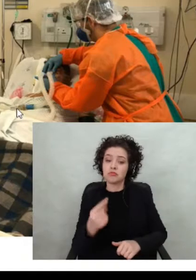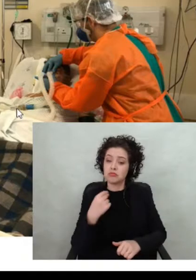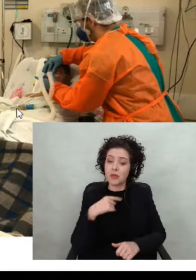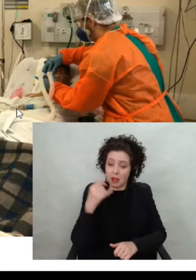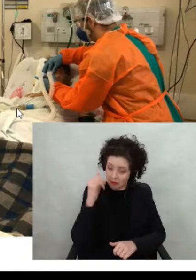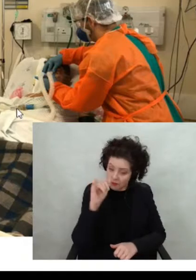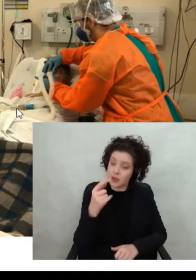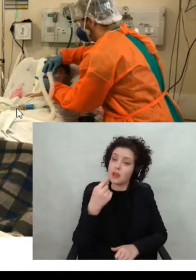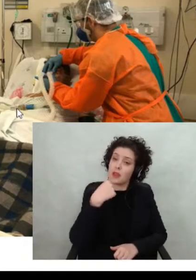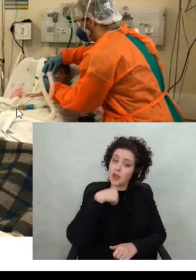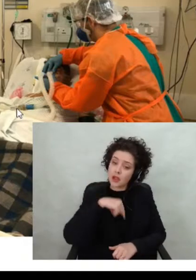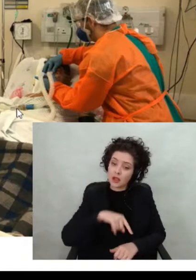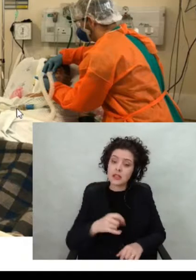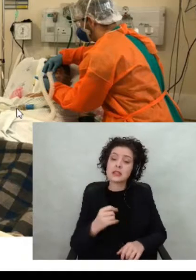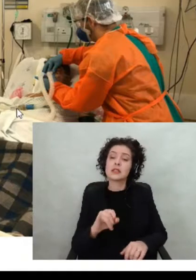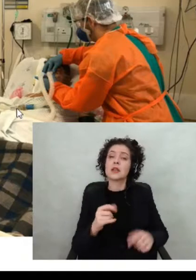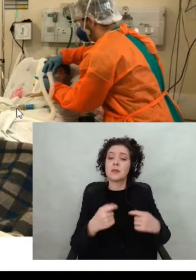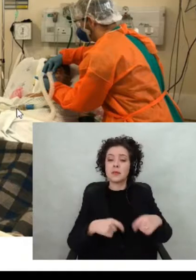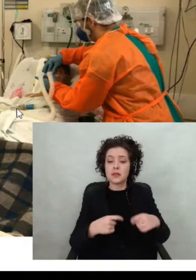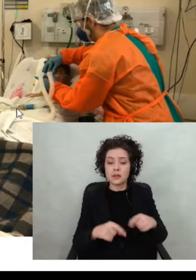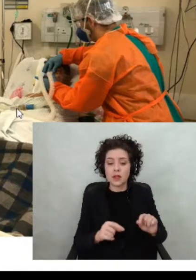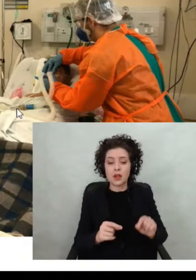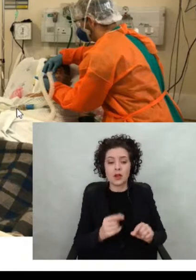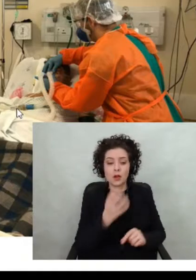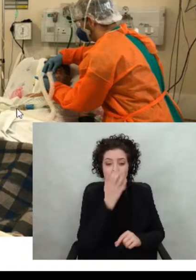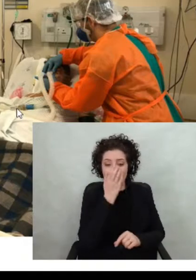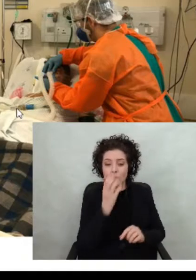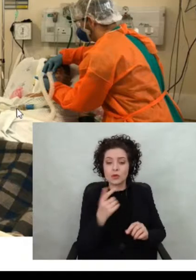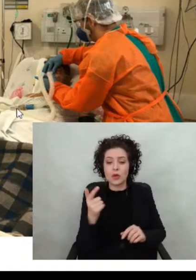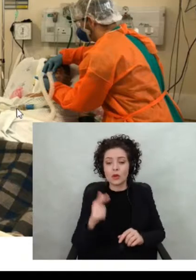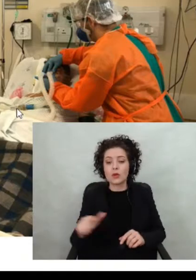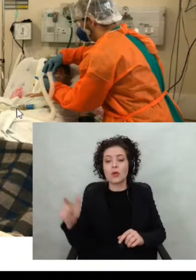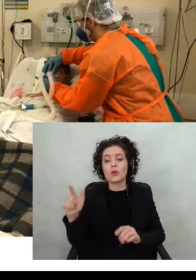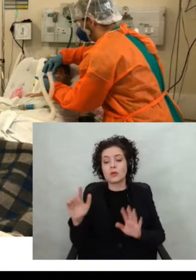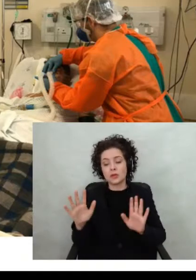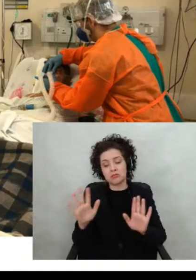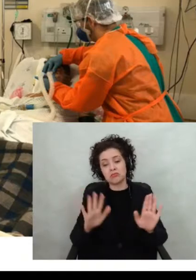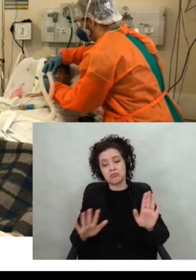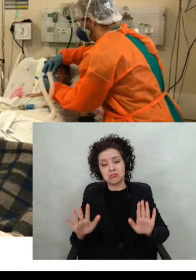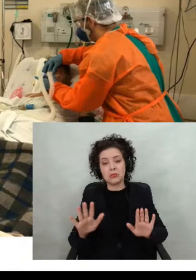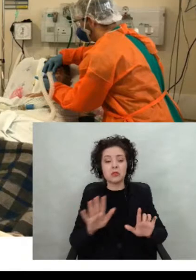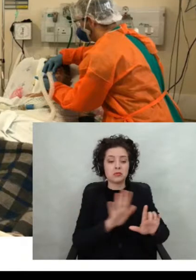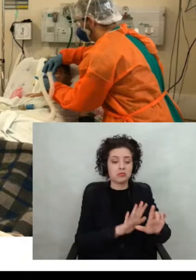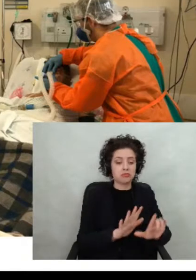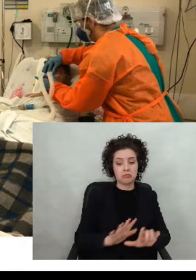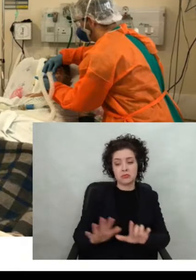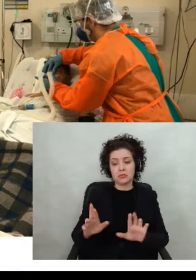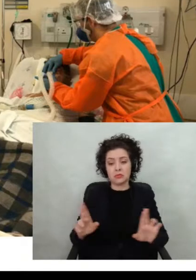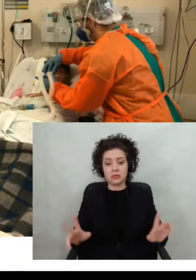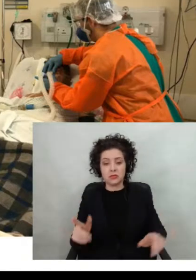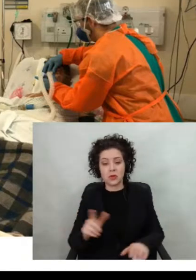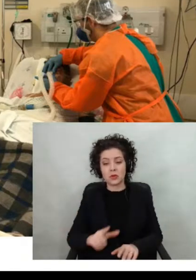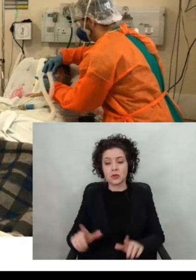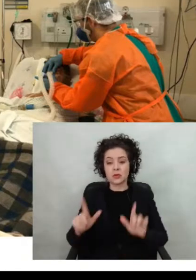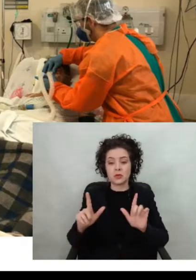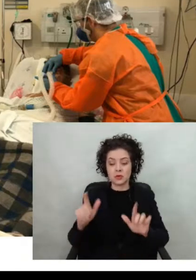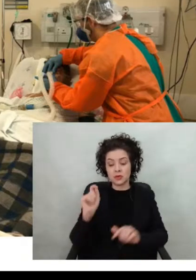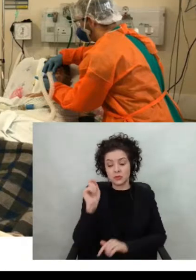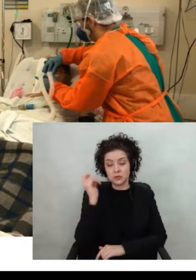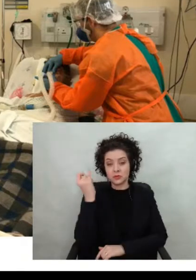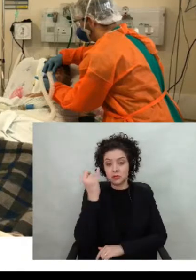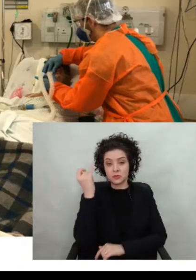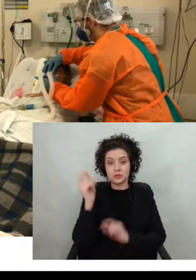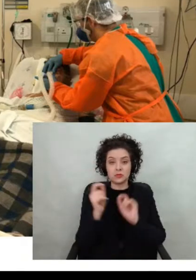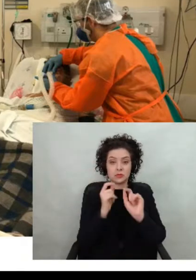precisa de ventilação não invasiva, é um outro cenário. E nessa outra parte da foto, a gente vê outra coisa muito importante, que é a